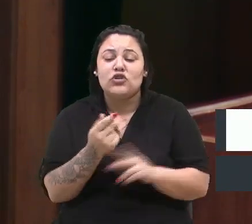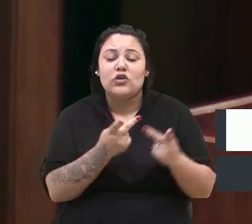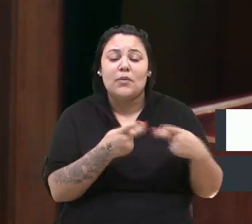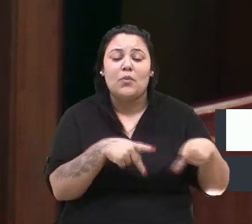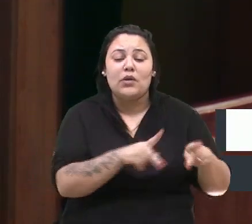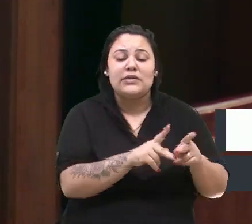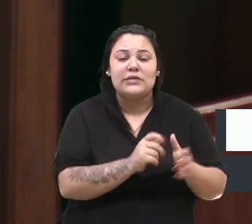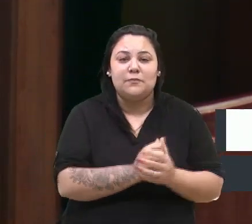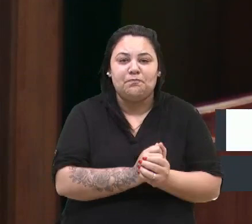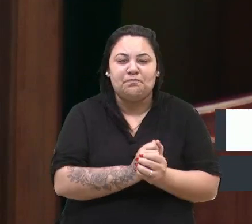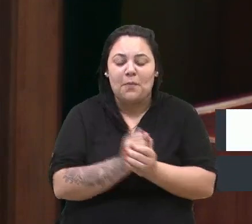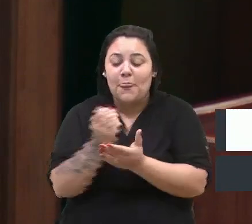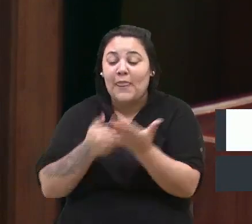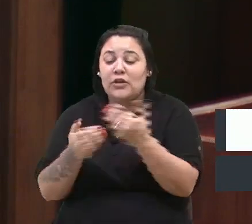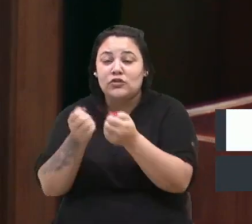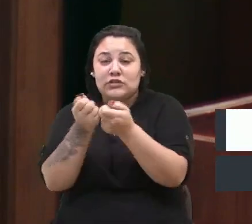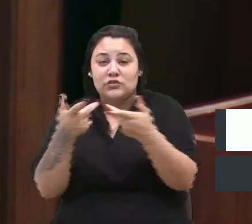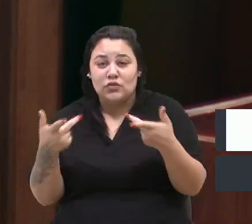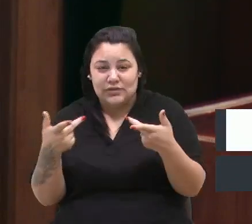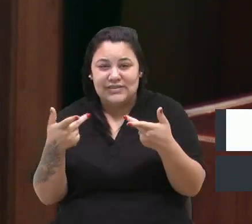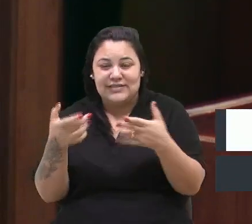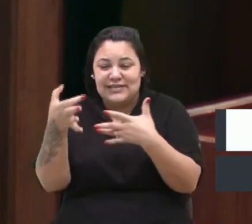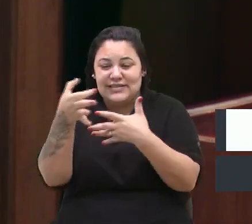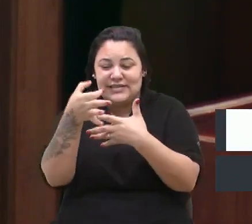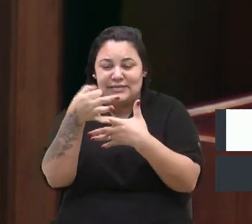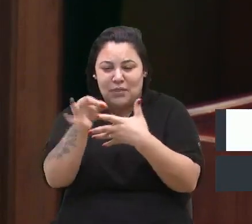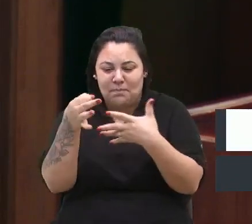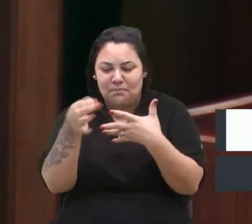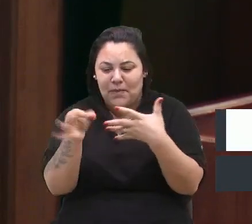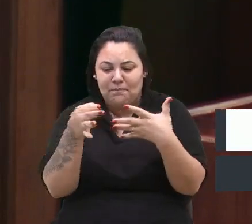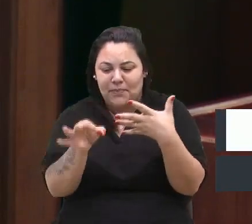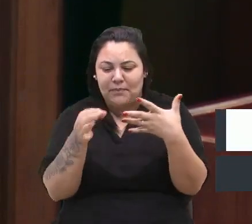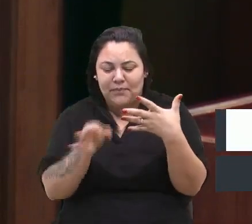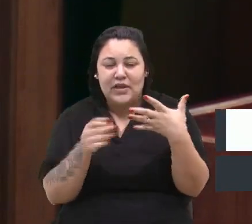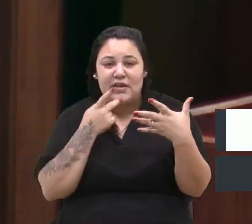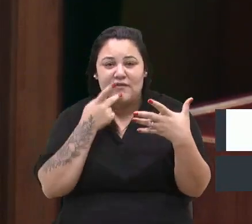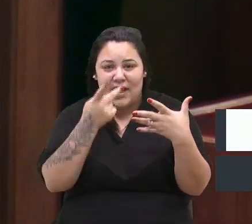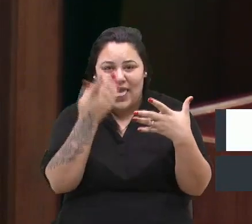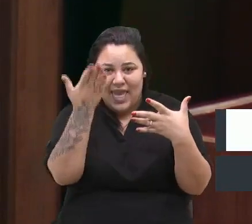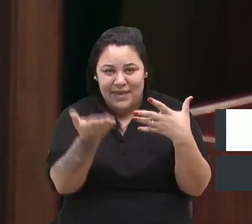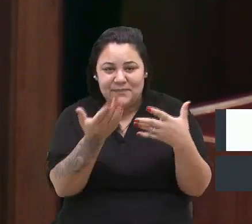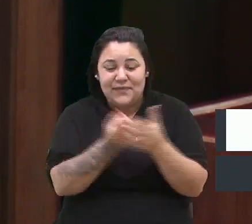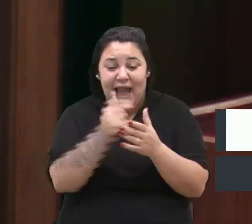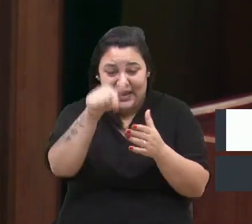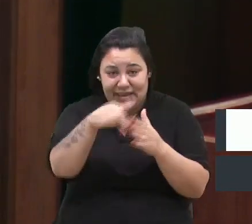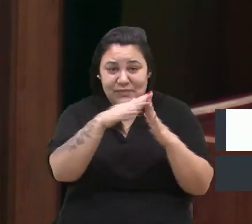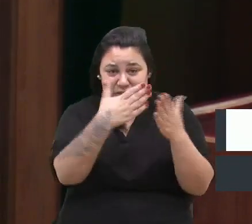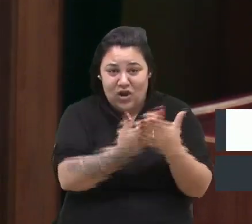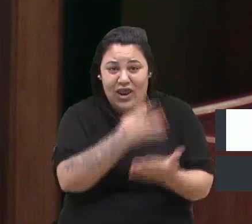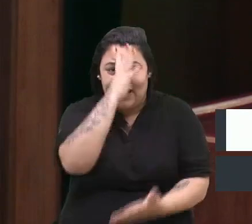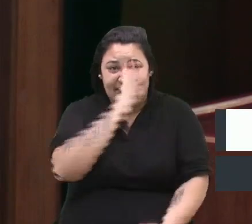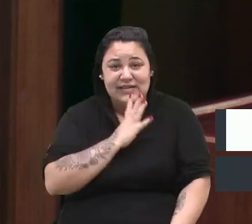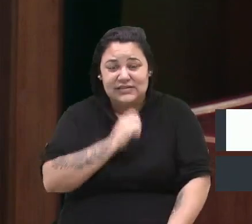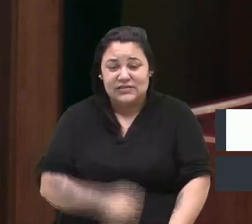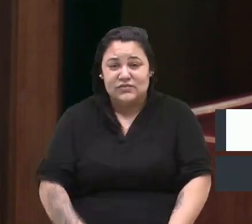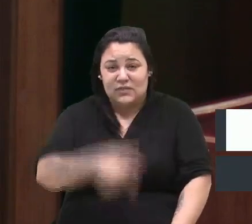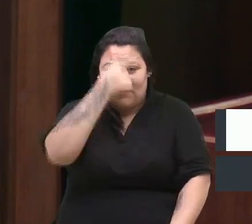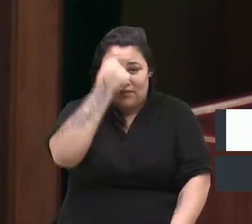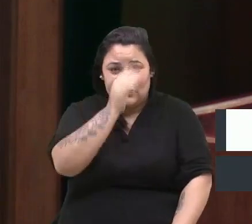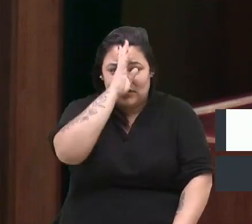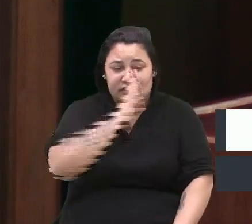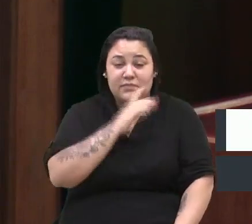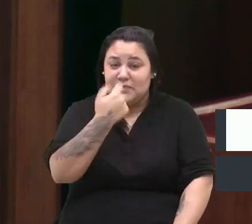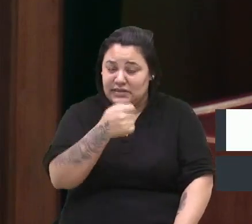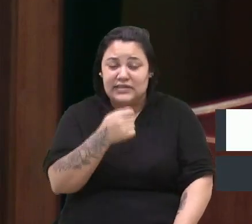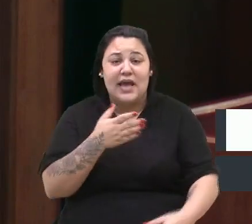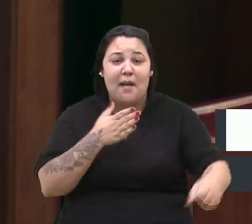Todas essas coisas que eu citei aqui, senhoras e senhores, aqui para te ter uma escola gratuita, uma faculdade gratuita, tu tem que passar no